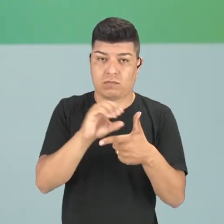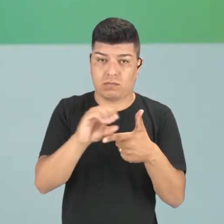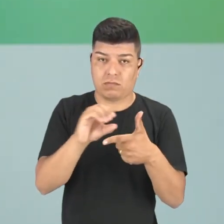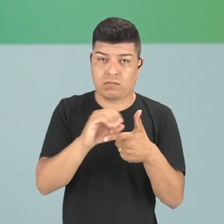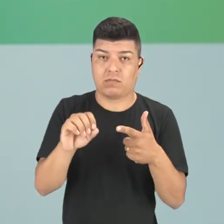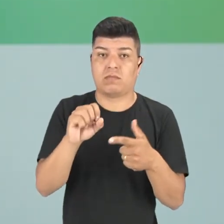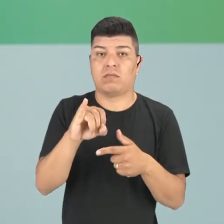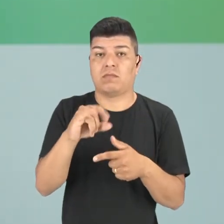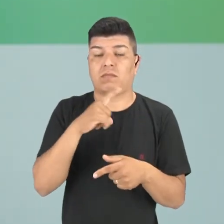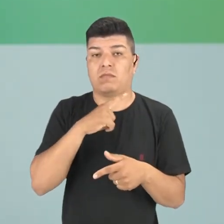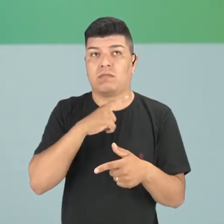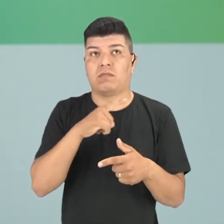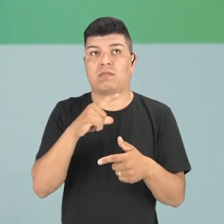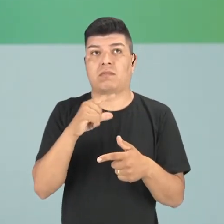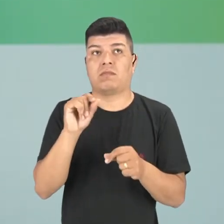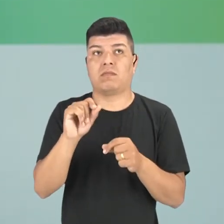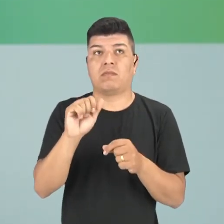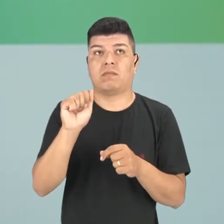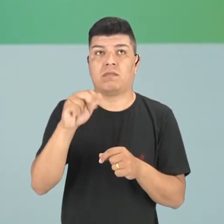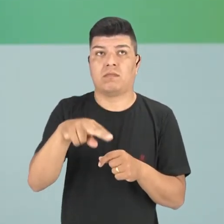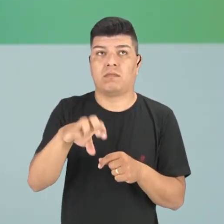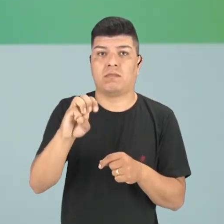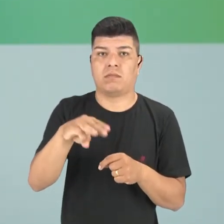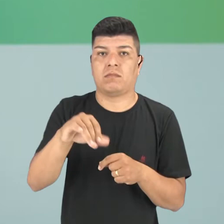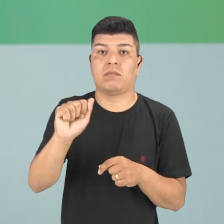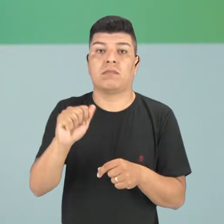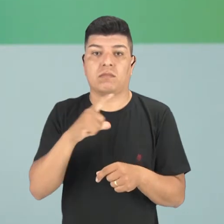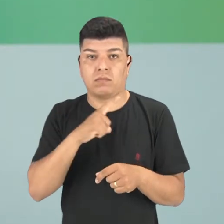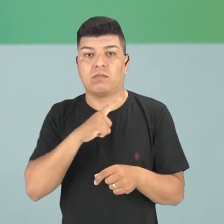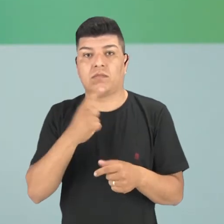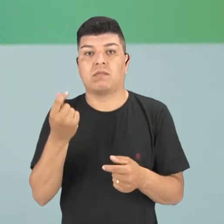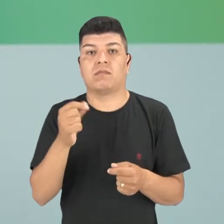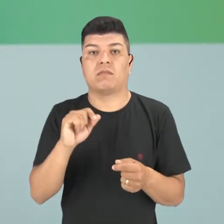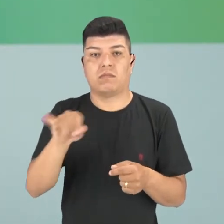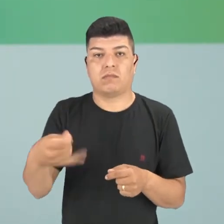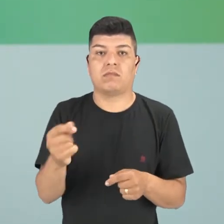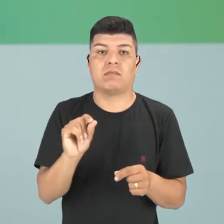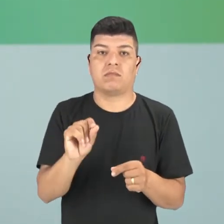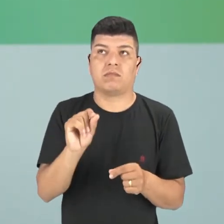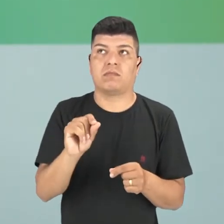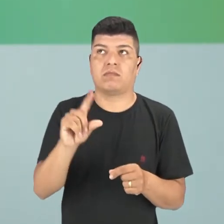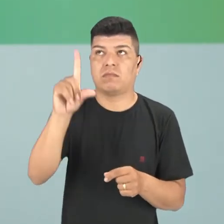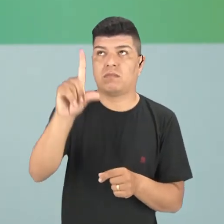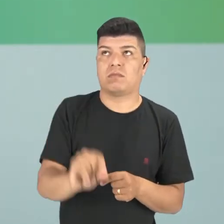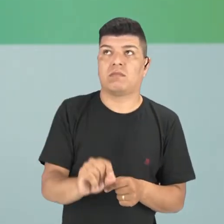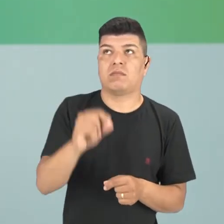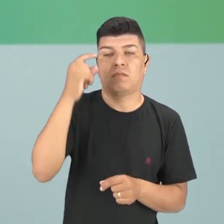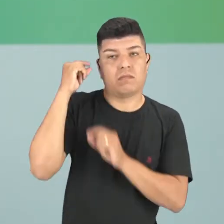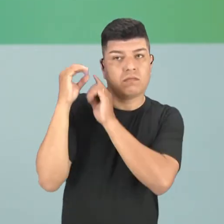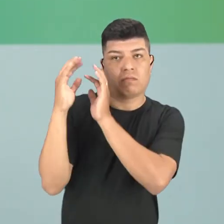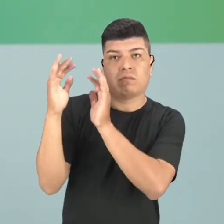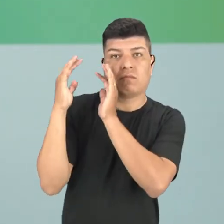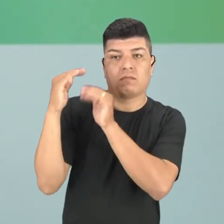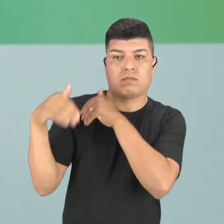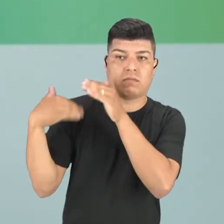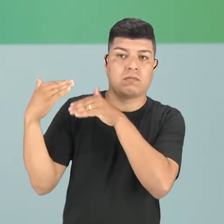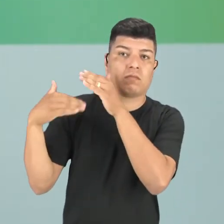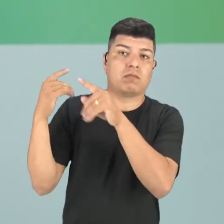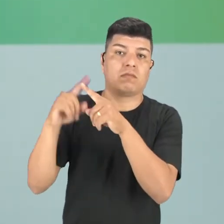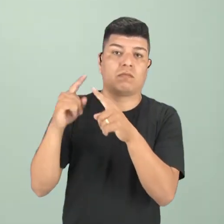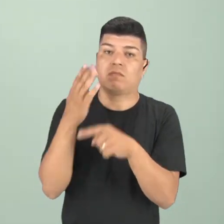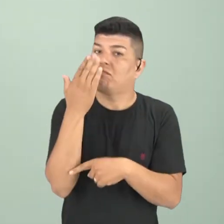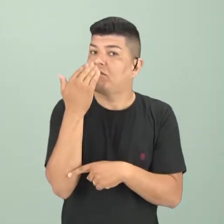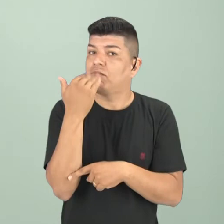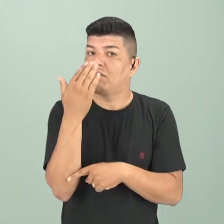processos se você tem uma anemia falciforme você tem chance também de ter defe né dos envolvimento do seu cérebro porque você não vai